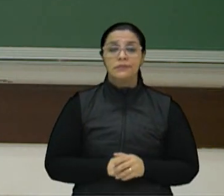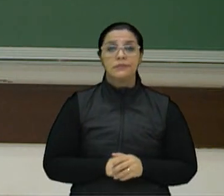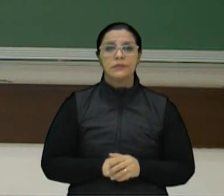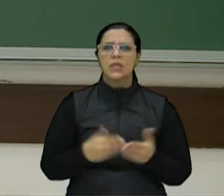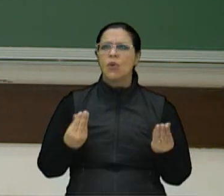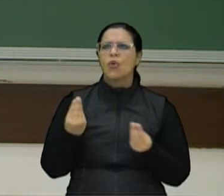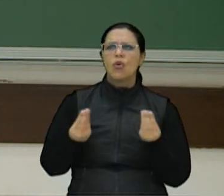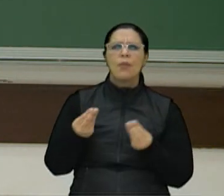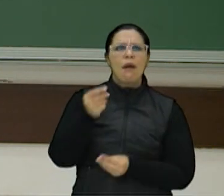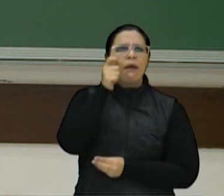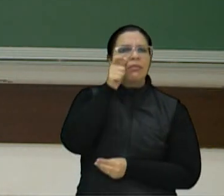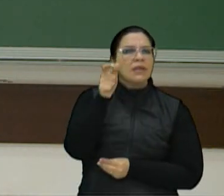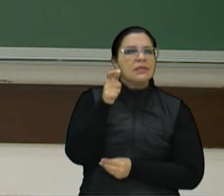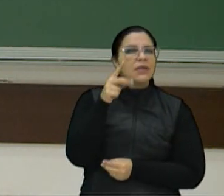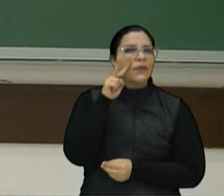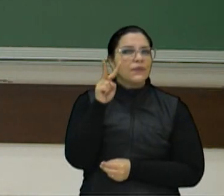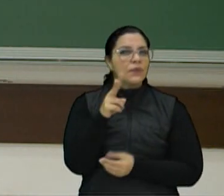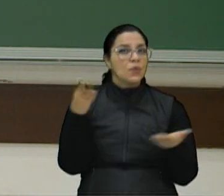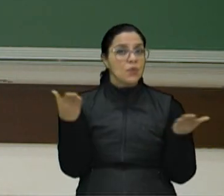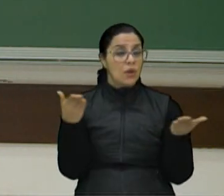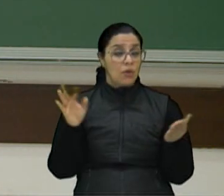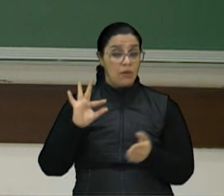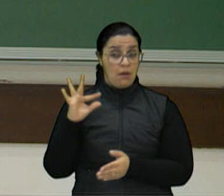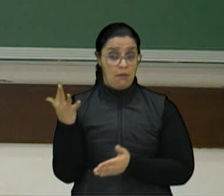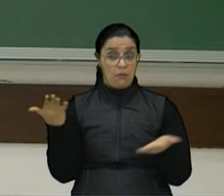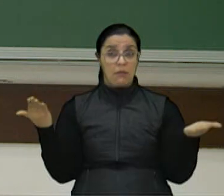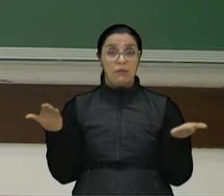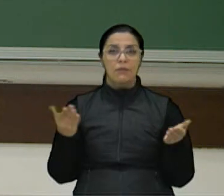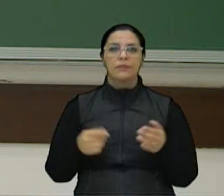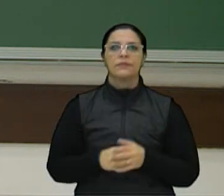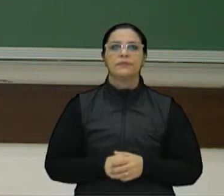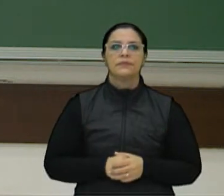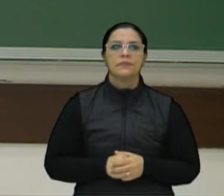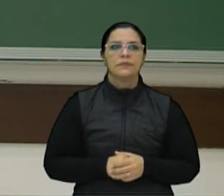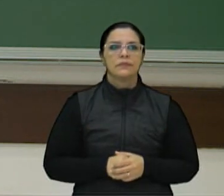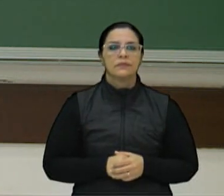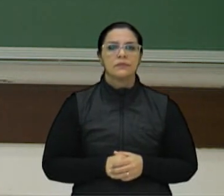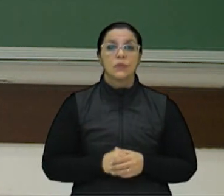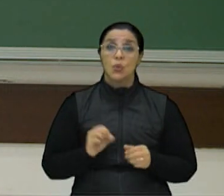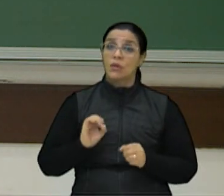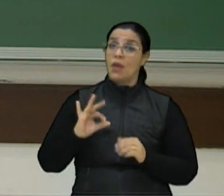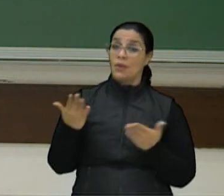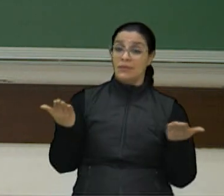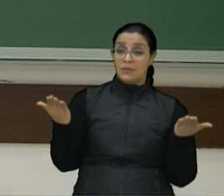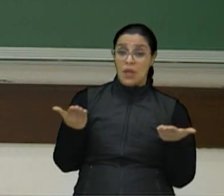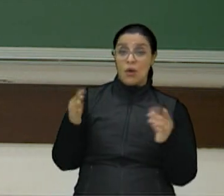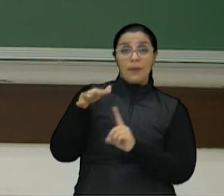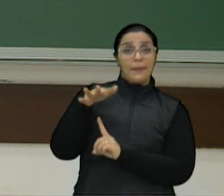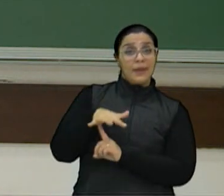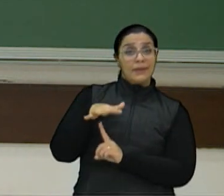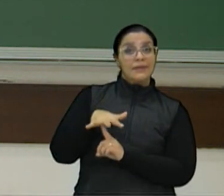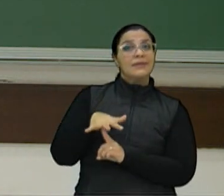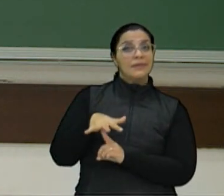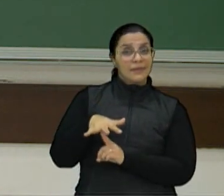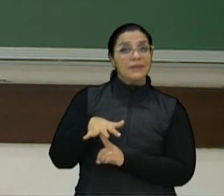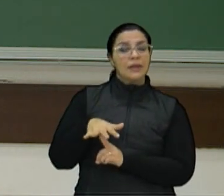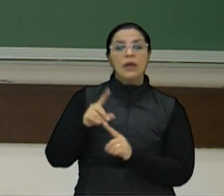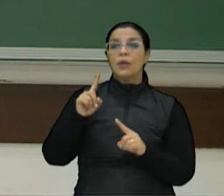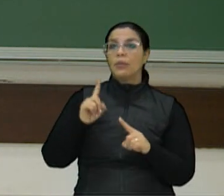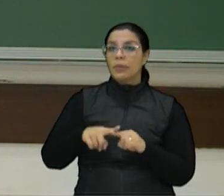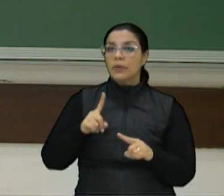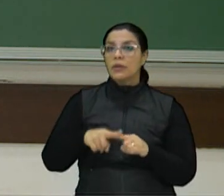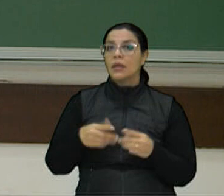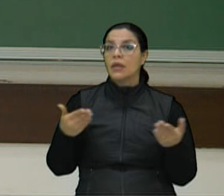E quem prestou atenção no que aconteceu, ou que está acontecendo no Paraná, pelo